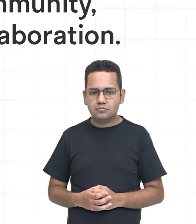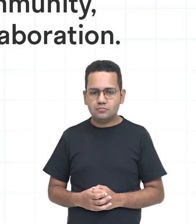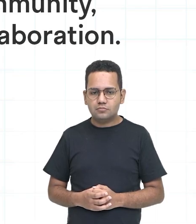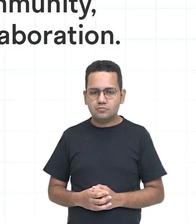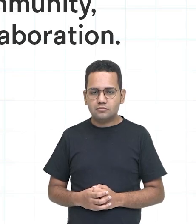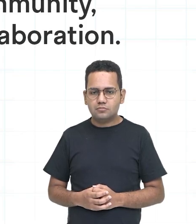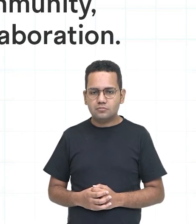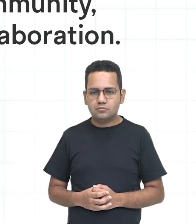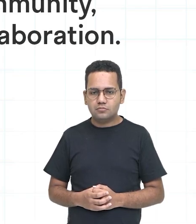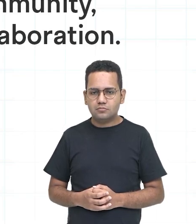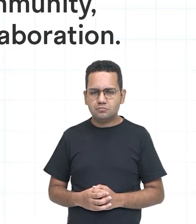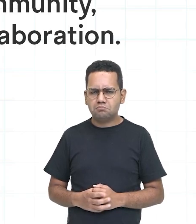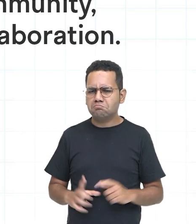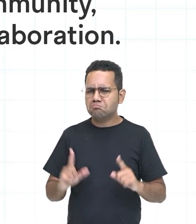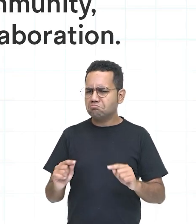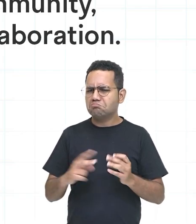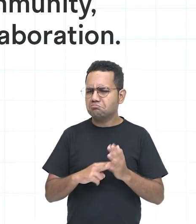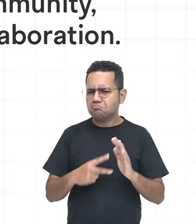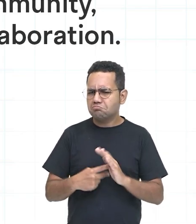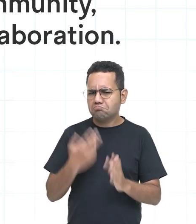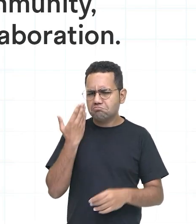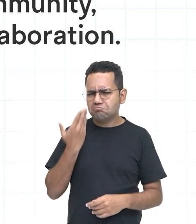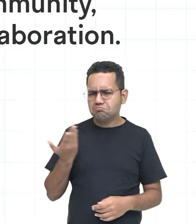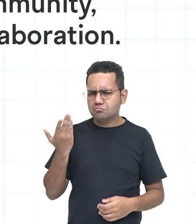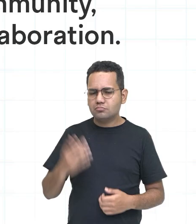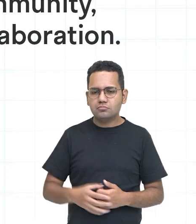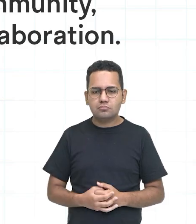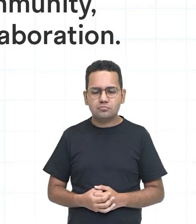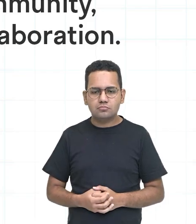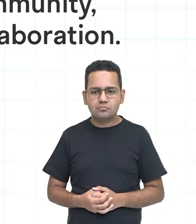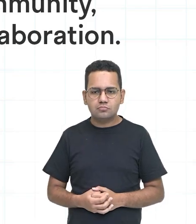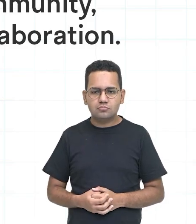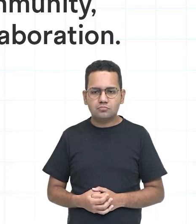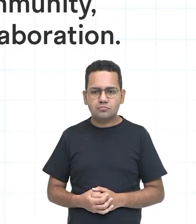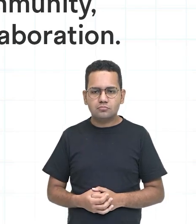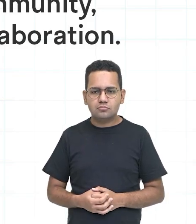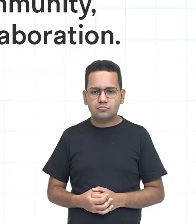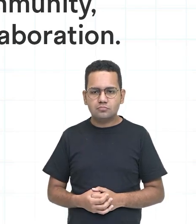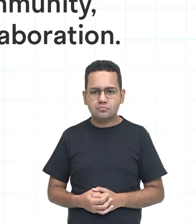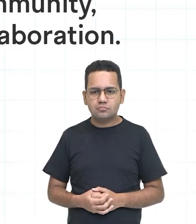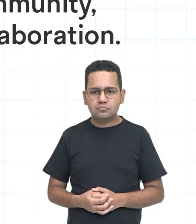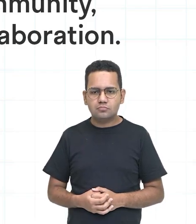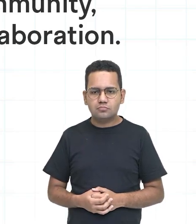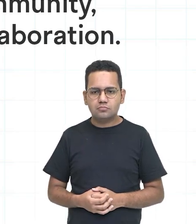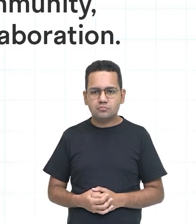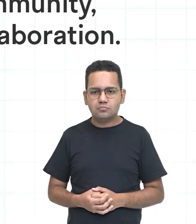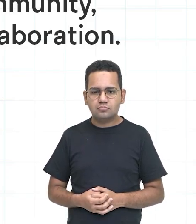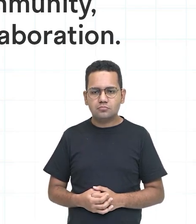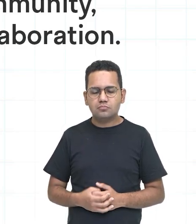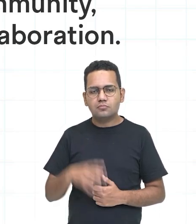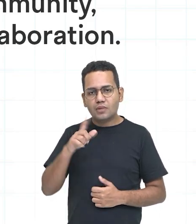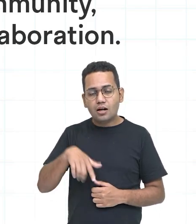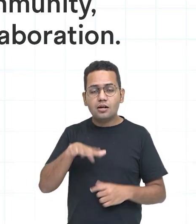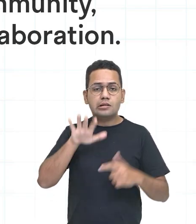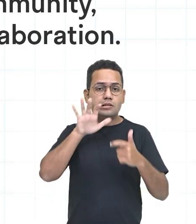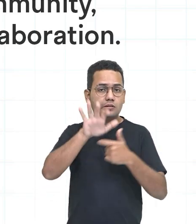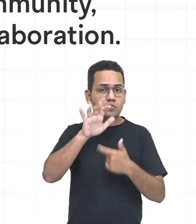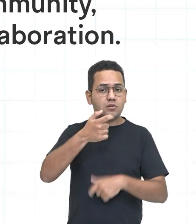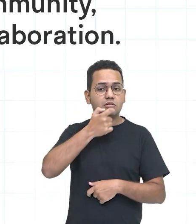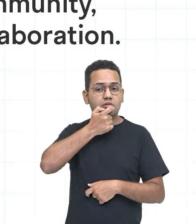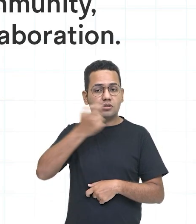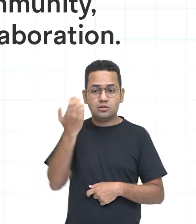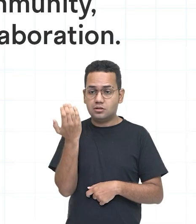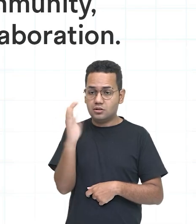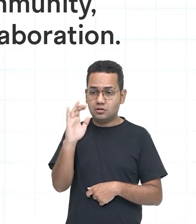English. Então, o que está escrito aqui, basicamente, em resumo, né? A influência da língua inglesa na ciência. A língua que é utilizada por